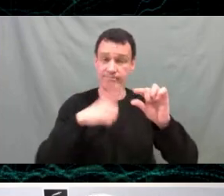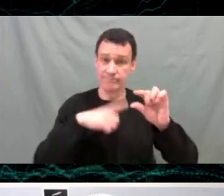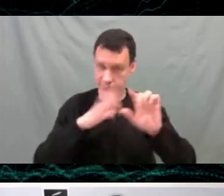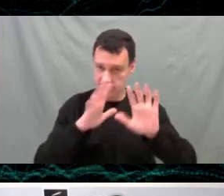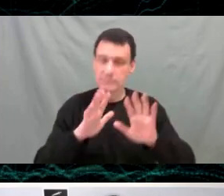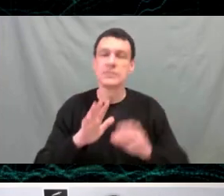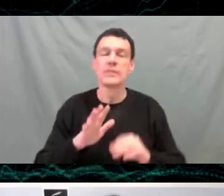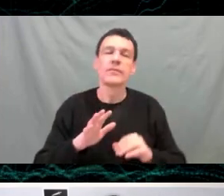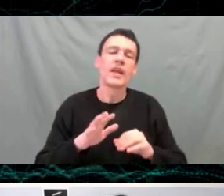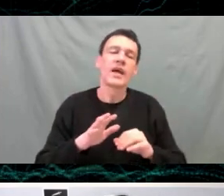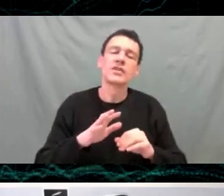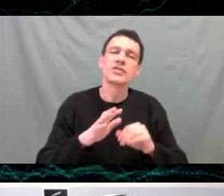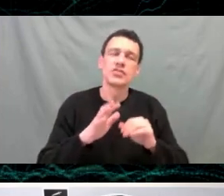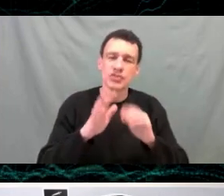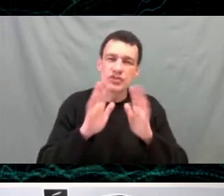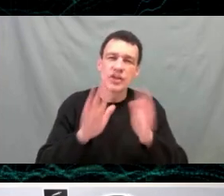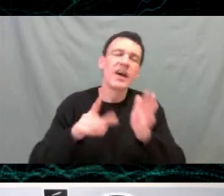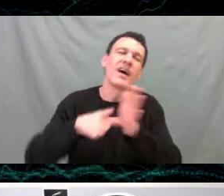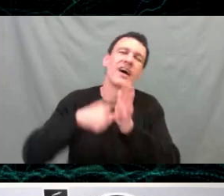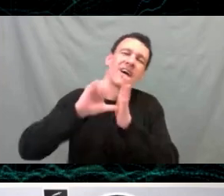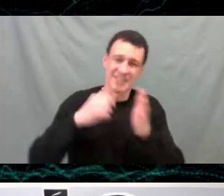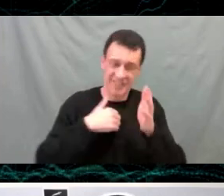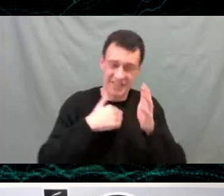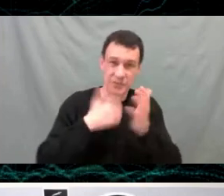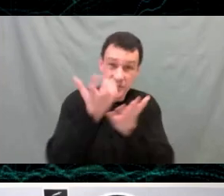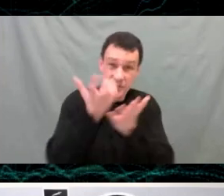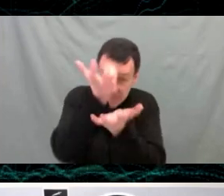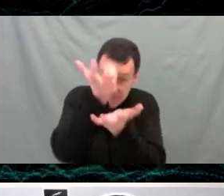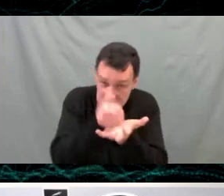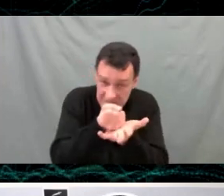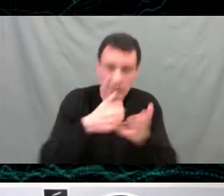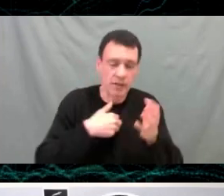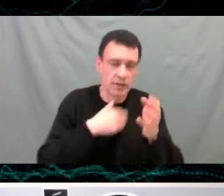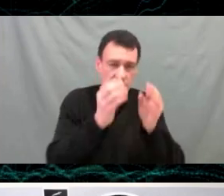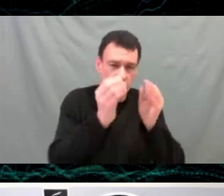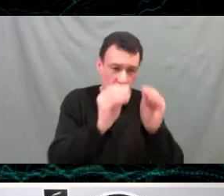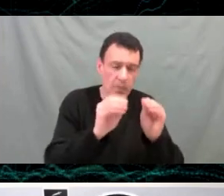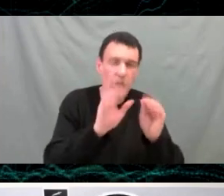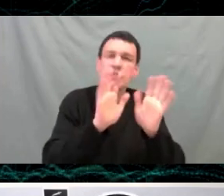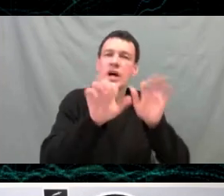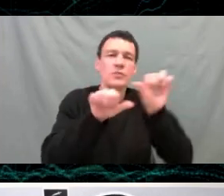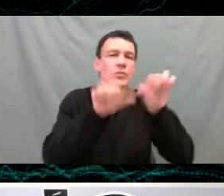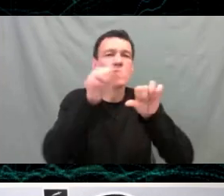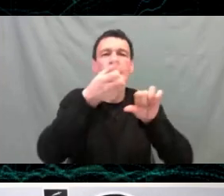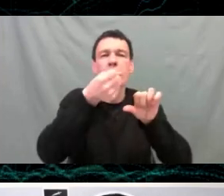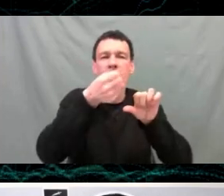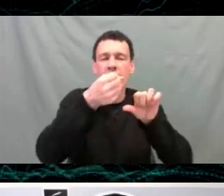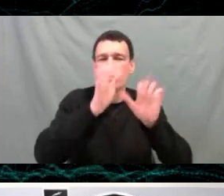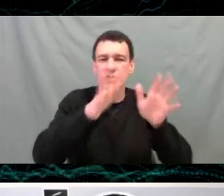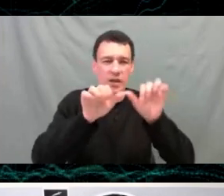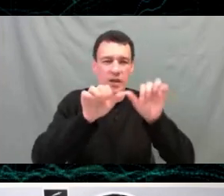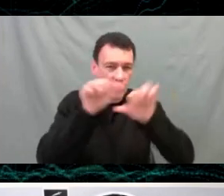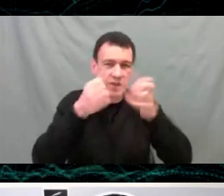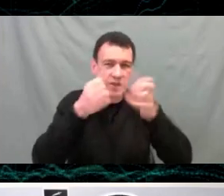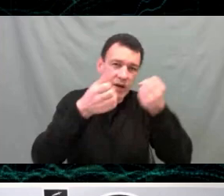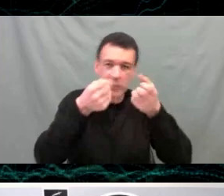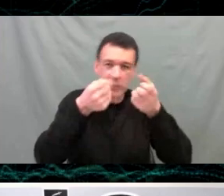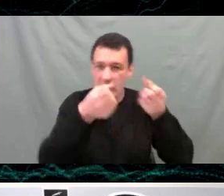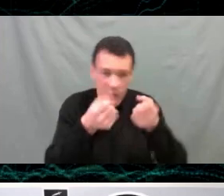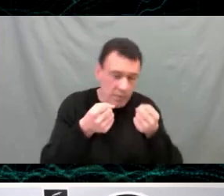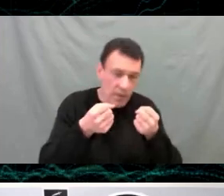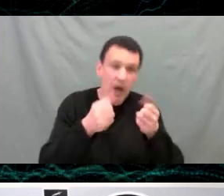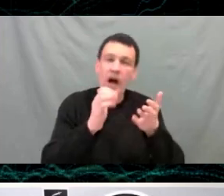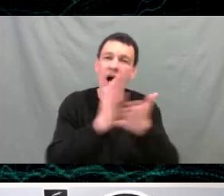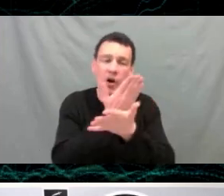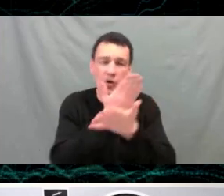e já editou lá na hora da instalação, ele já vai estar como branquinho, entendeu? Por exemplo, aqui na minha visão, como ele está, e o resto vai estar tudo comentado, então